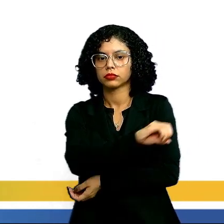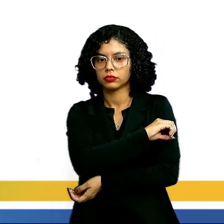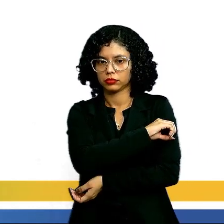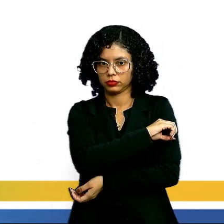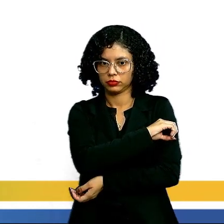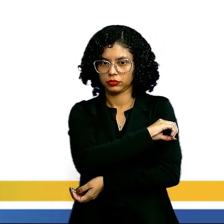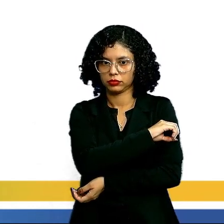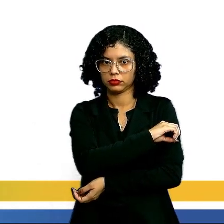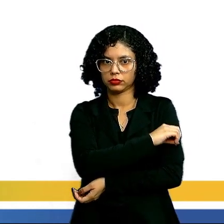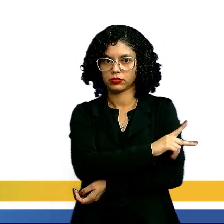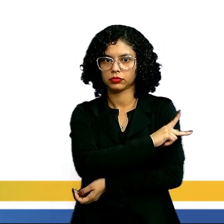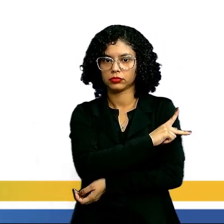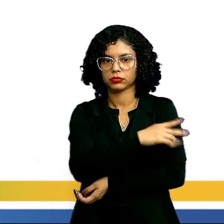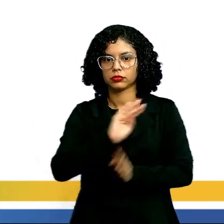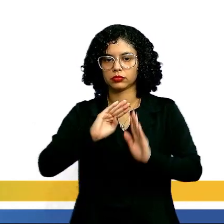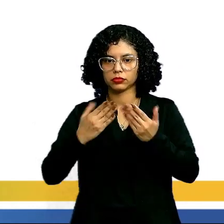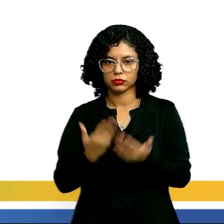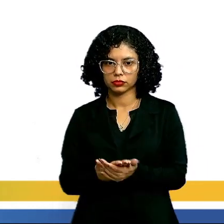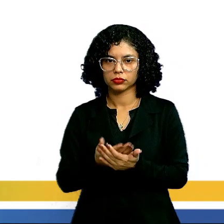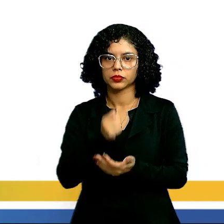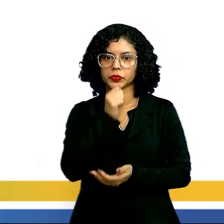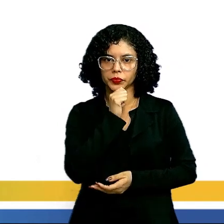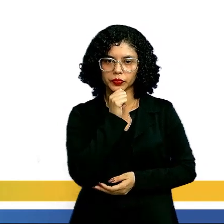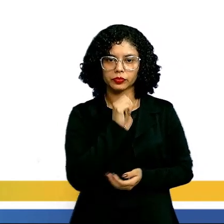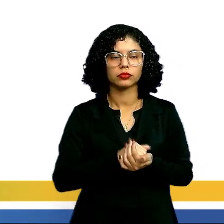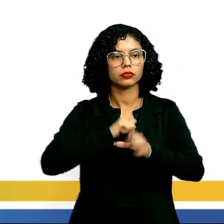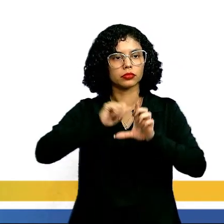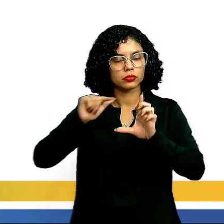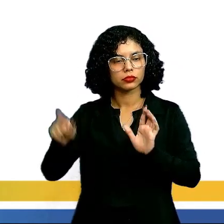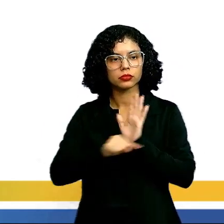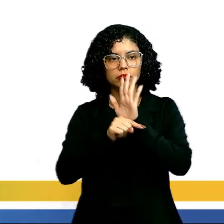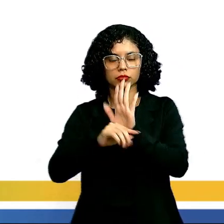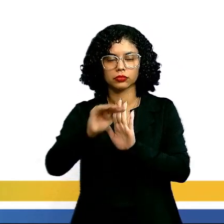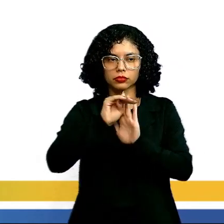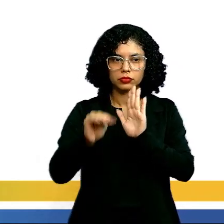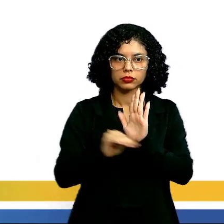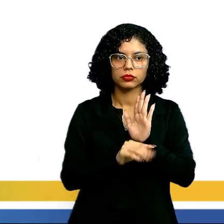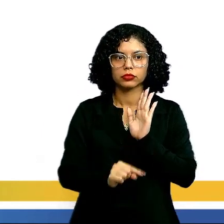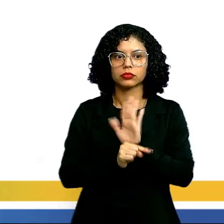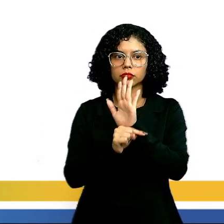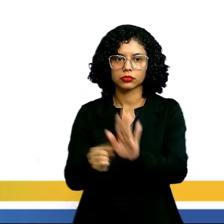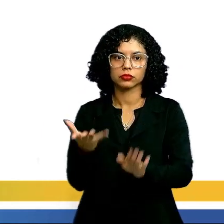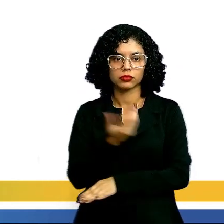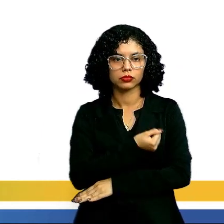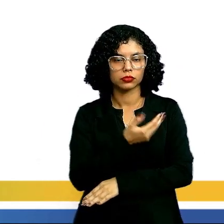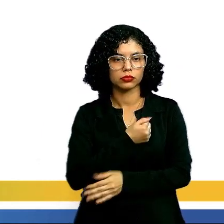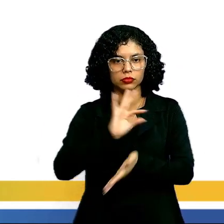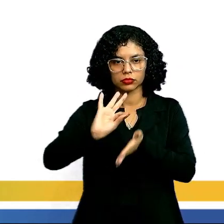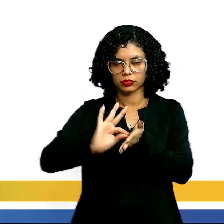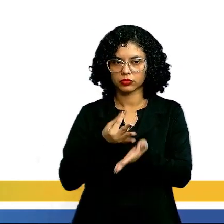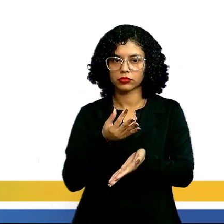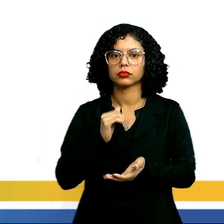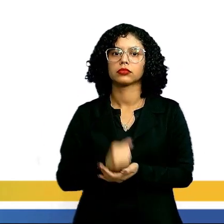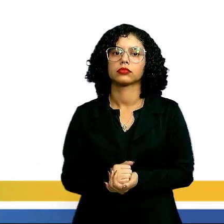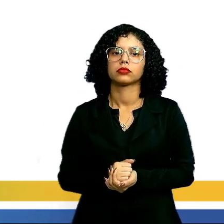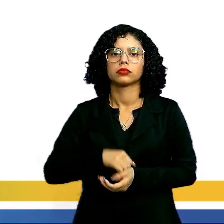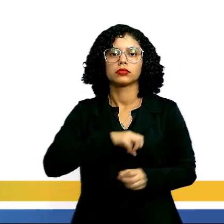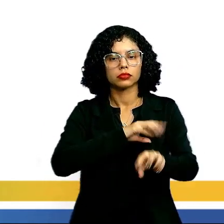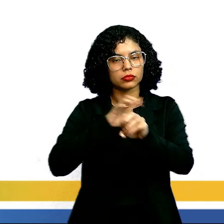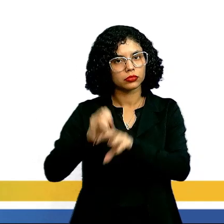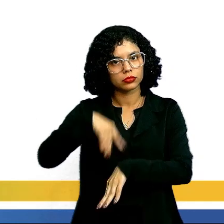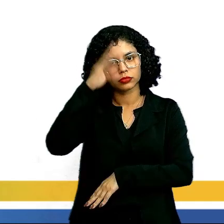etapas, a creche e a pré-escola. O gráfico abaixo apresenta o número de